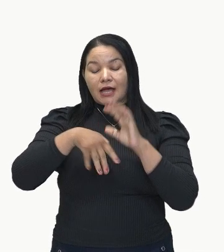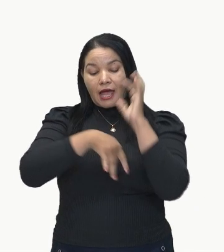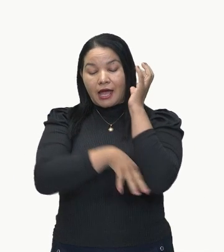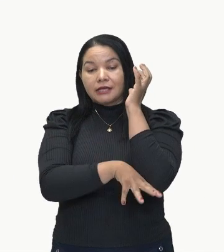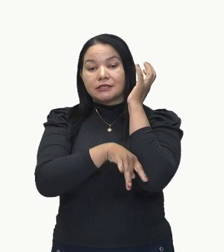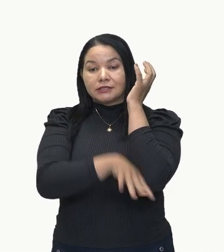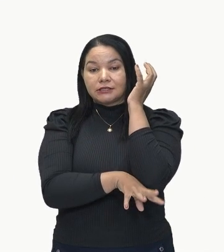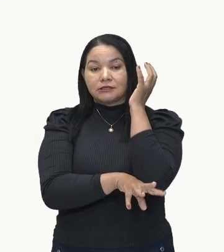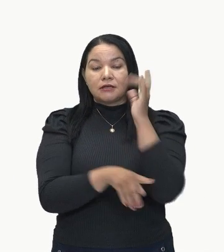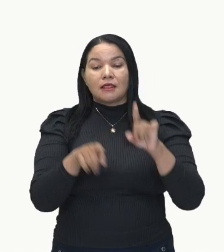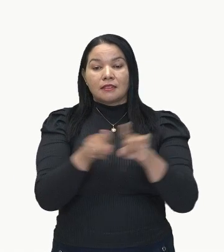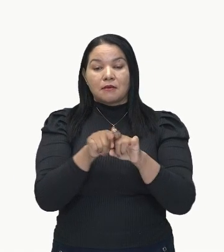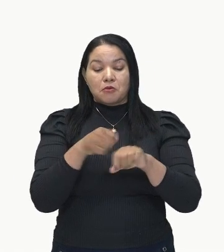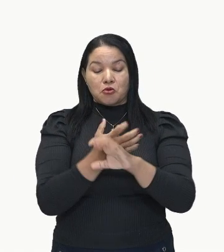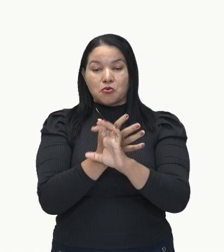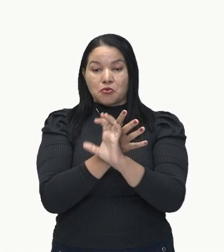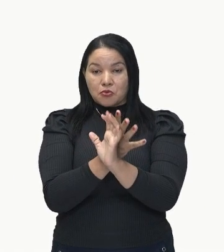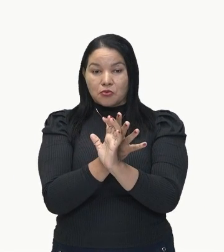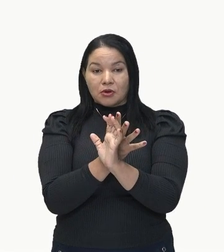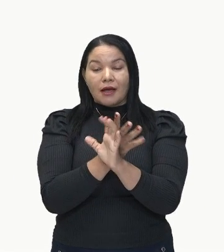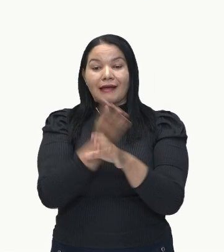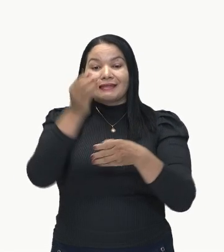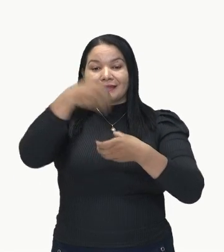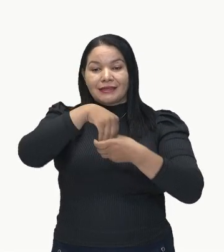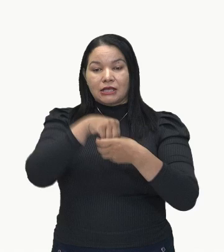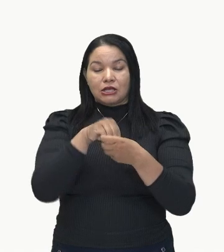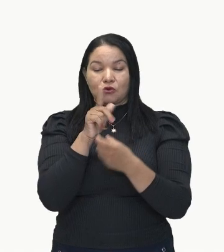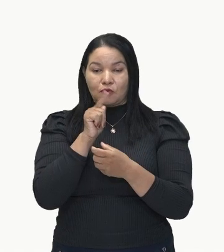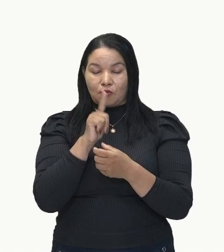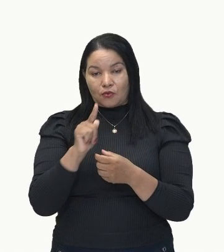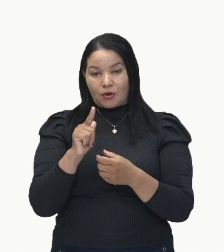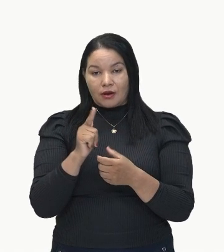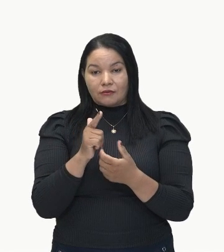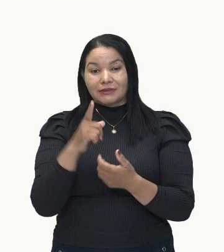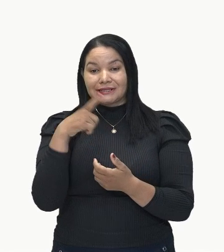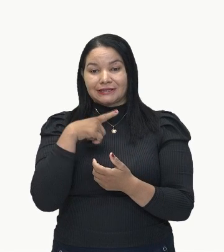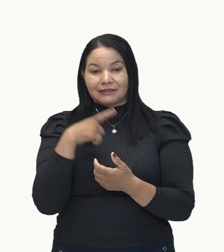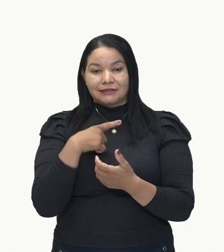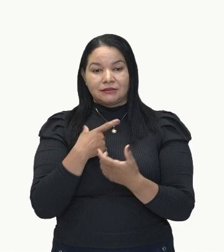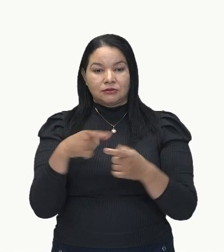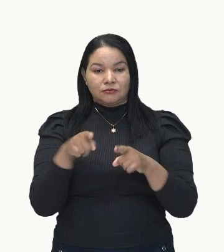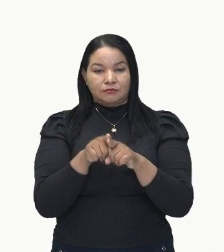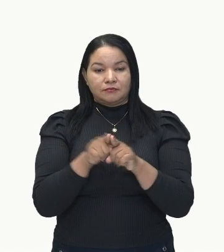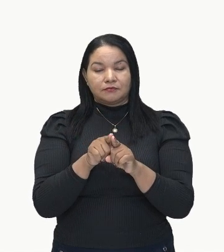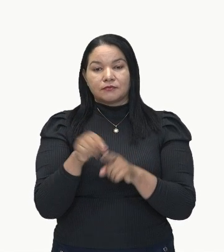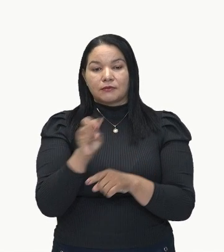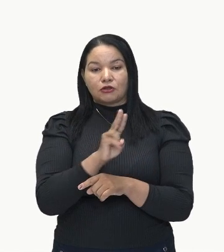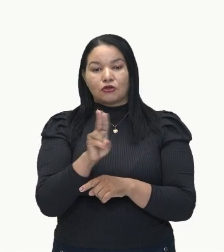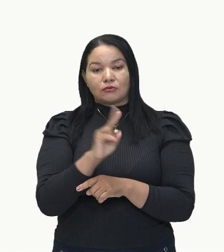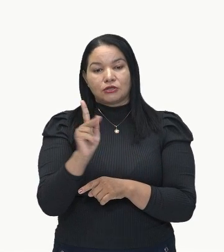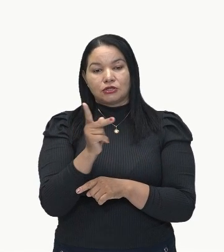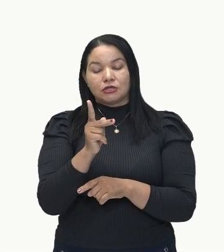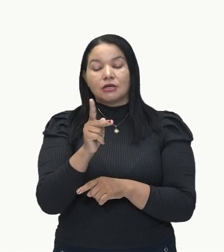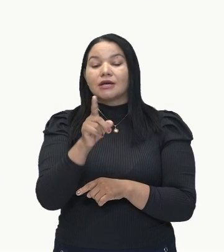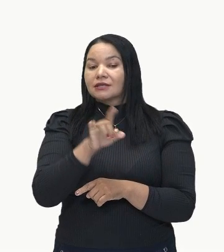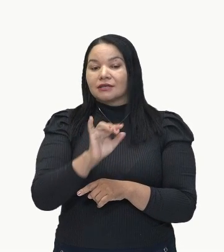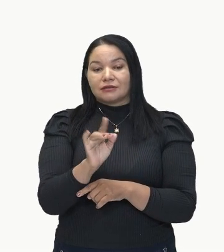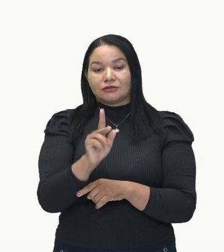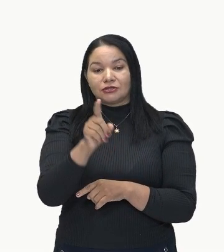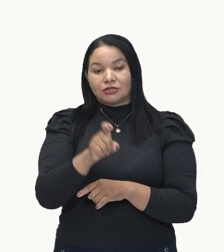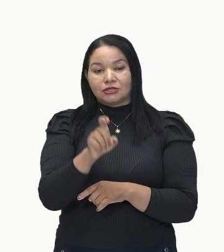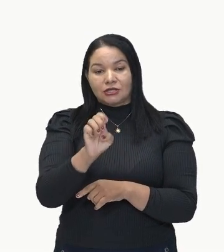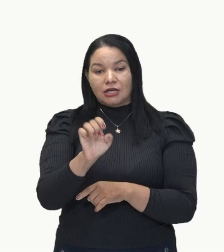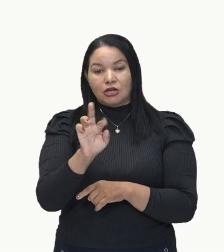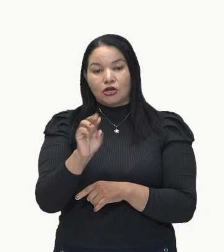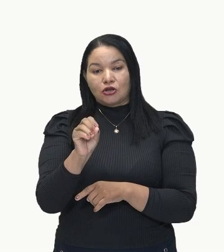cactos que armazenam água em seu interior, no caso aí as plantas xerófitas, tá? E vai